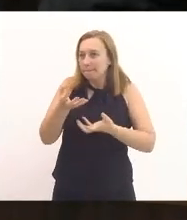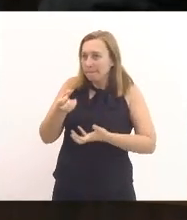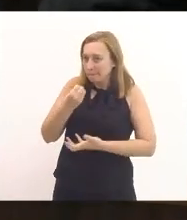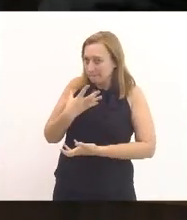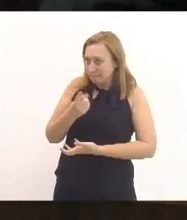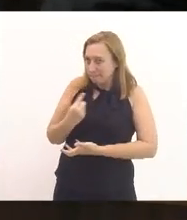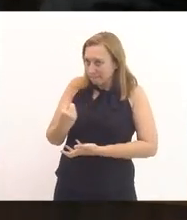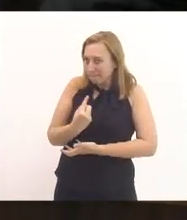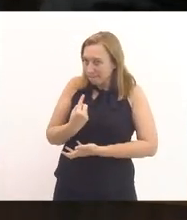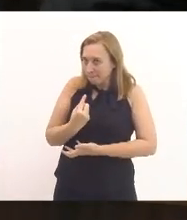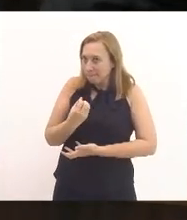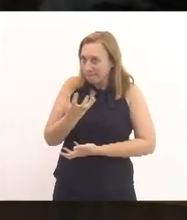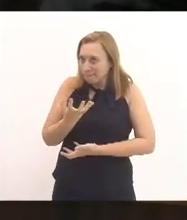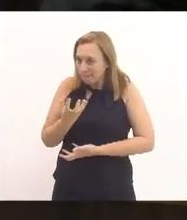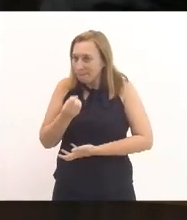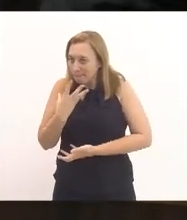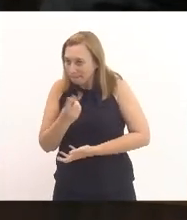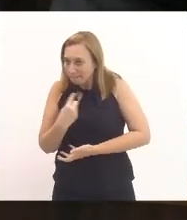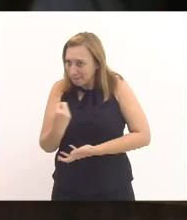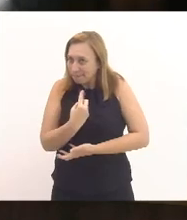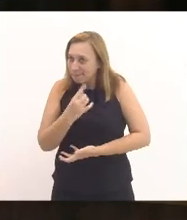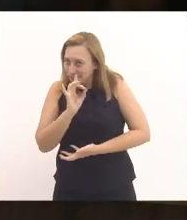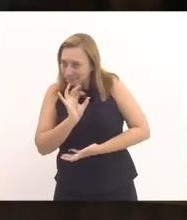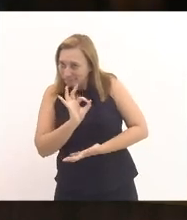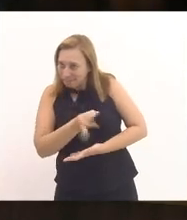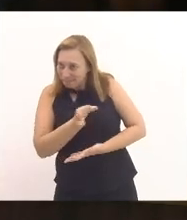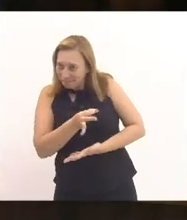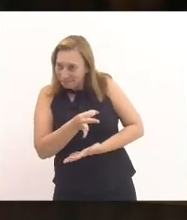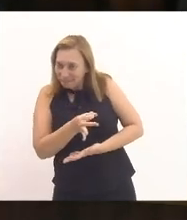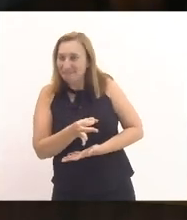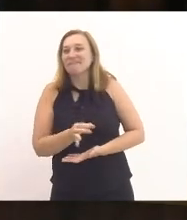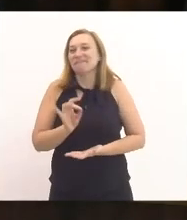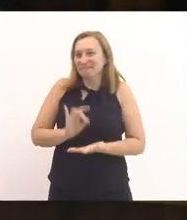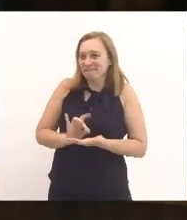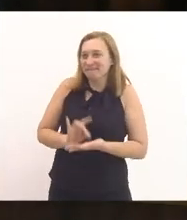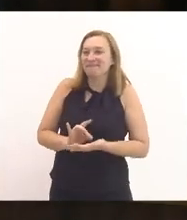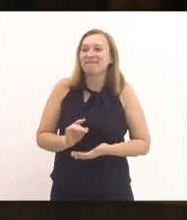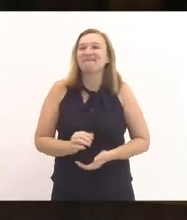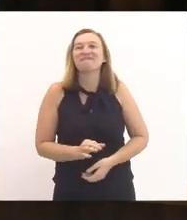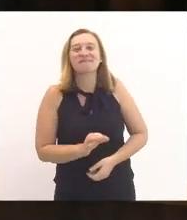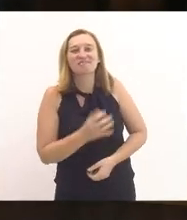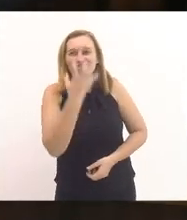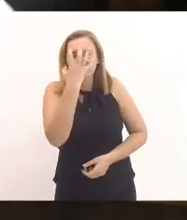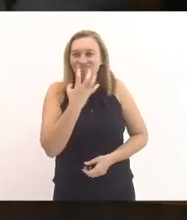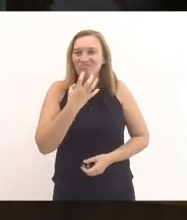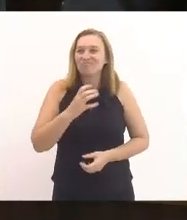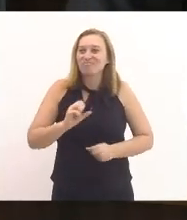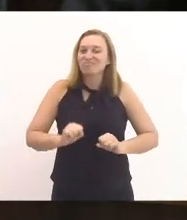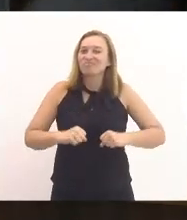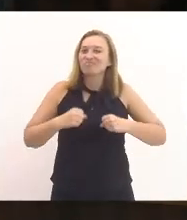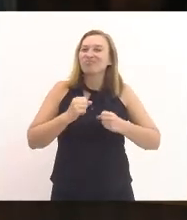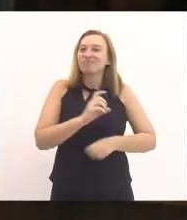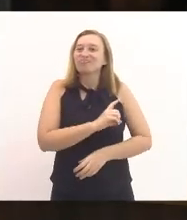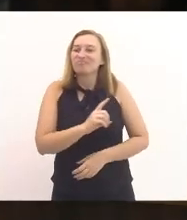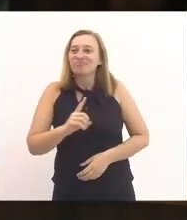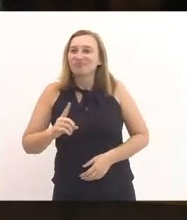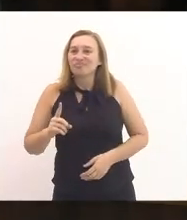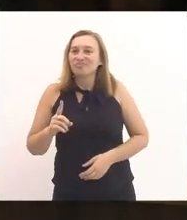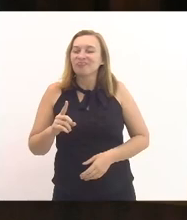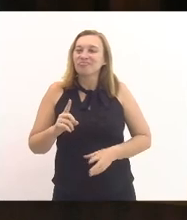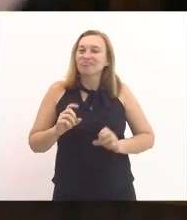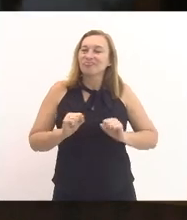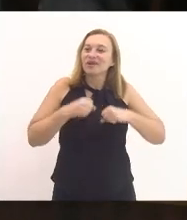sério mesmo porque o nosso bem mesmo sério sério ainda fez se precisar